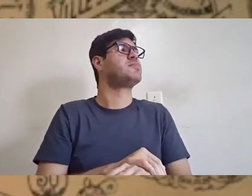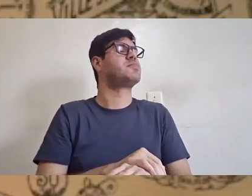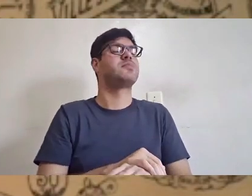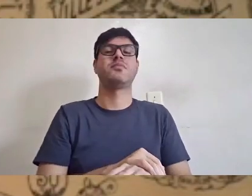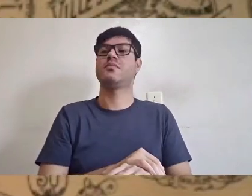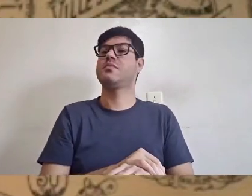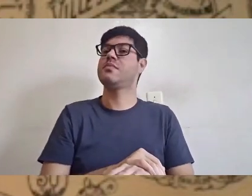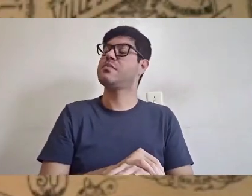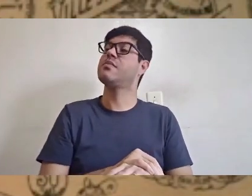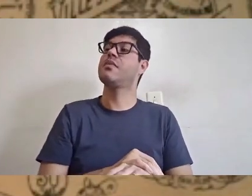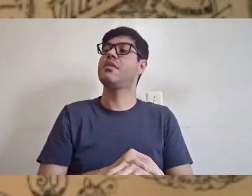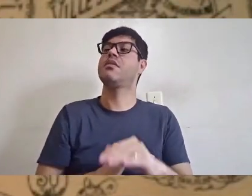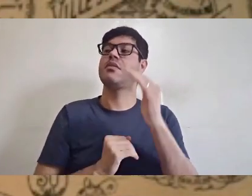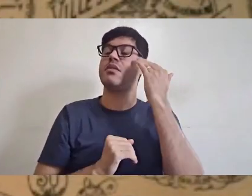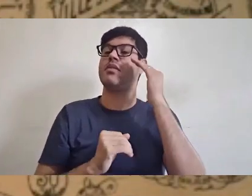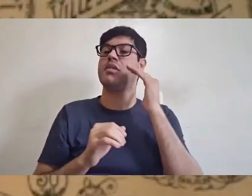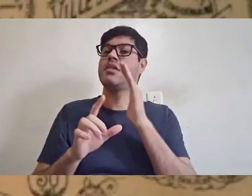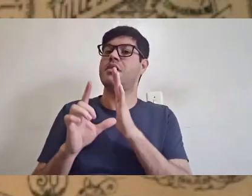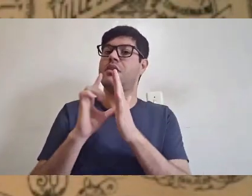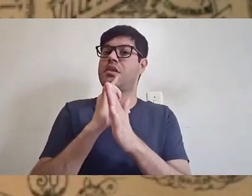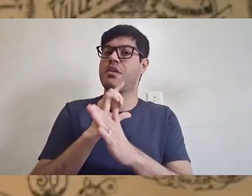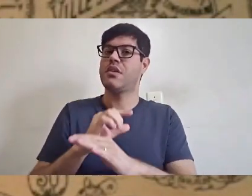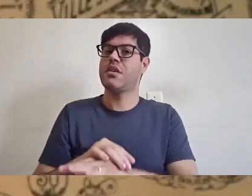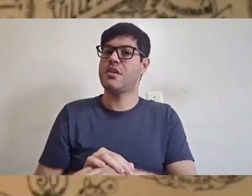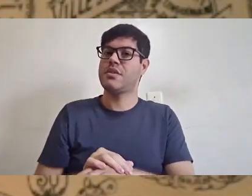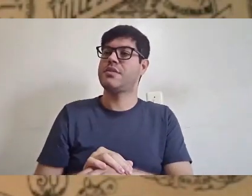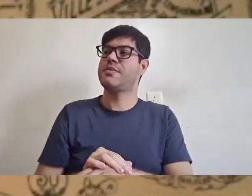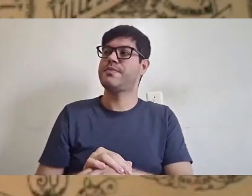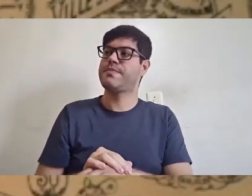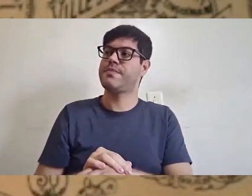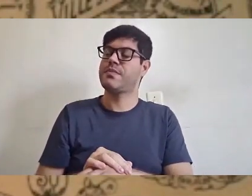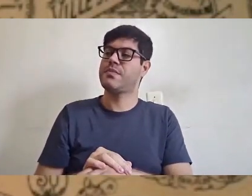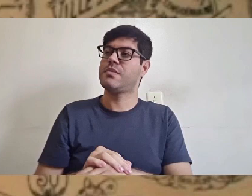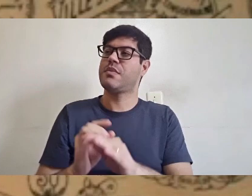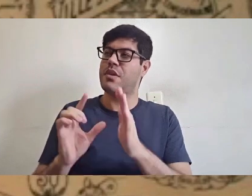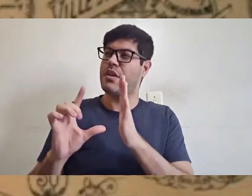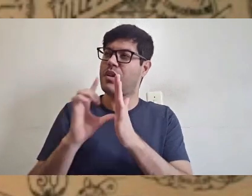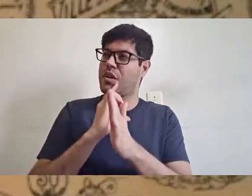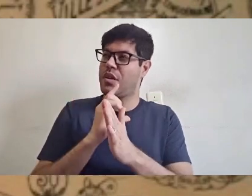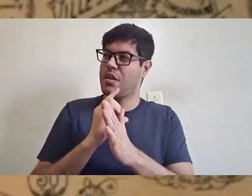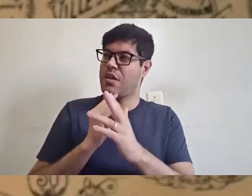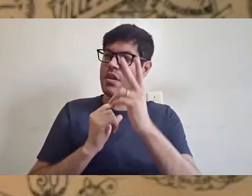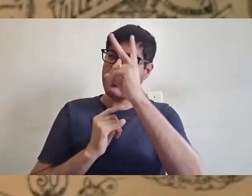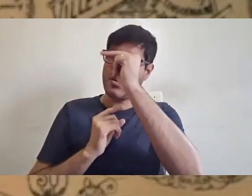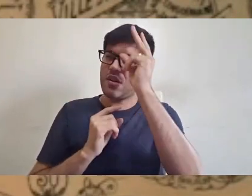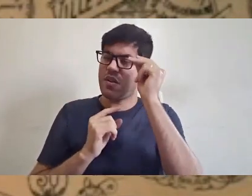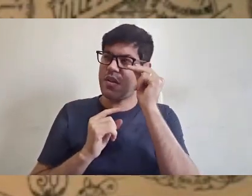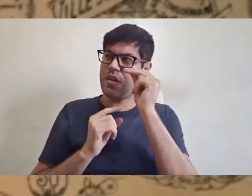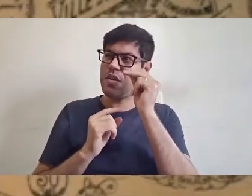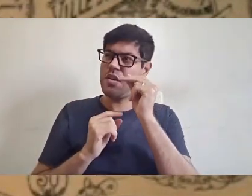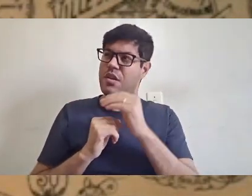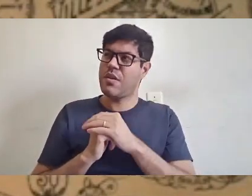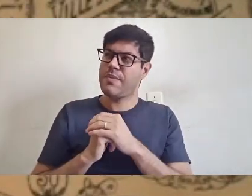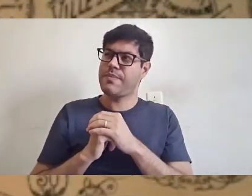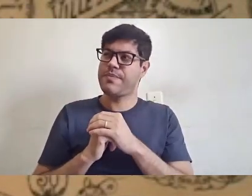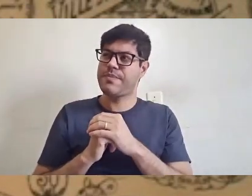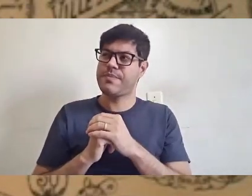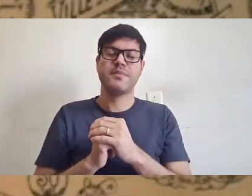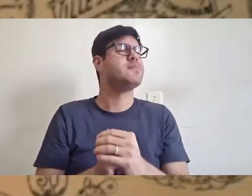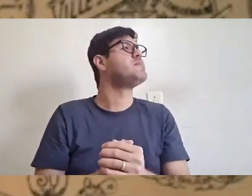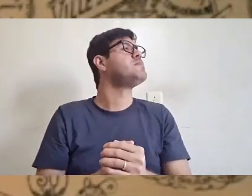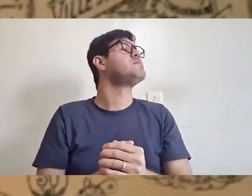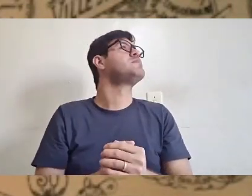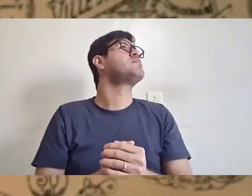Antes disso, o Pedro Eliseu não tinha sido candidato a prefeito numa época? Não, eu fui candidato a prefeito lá